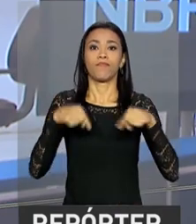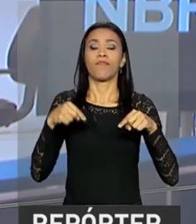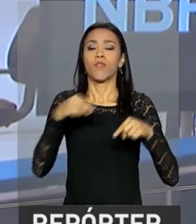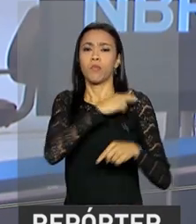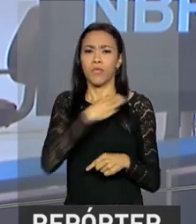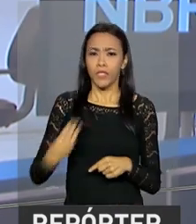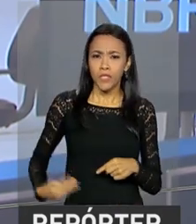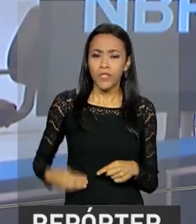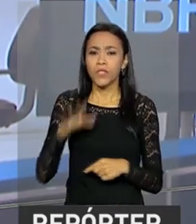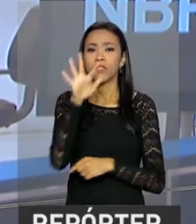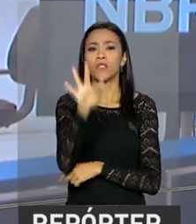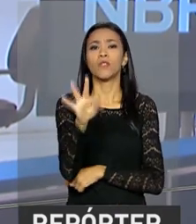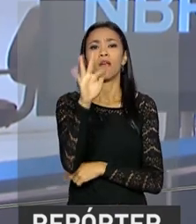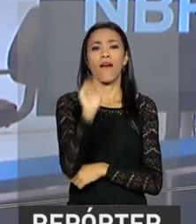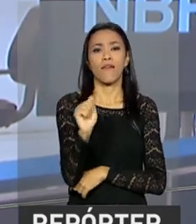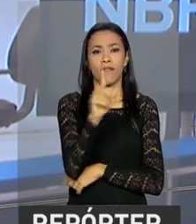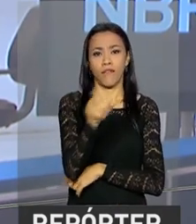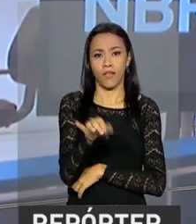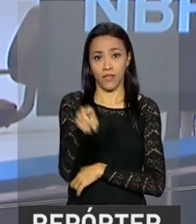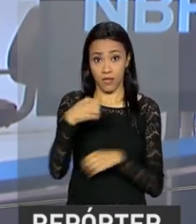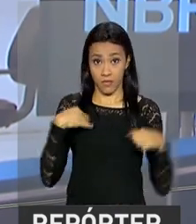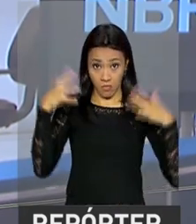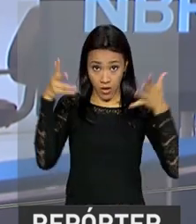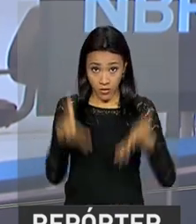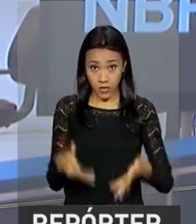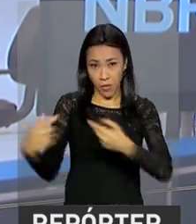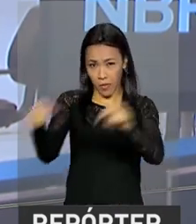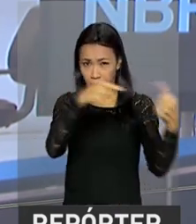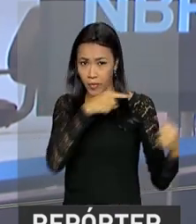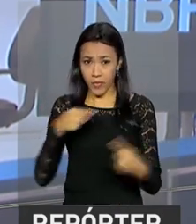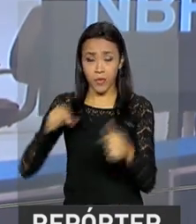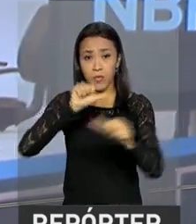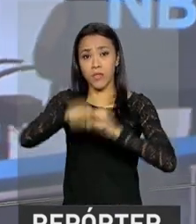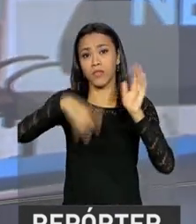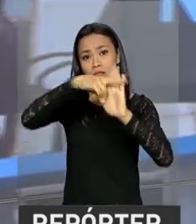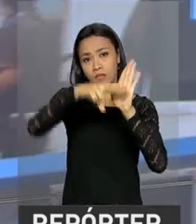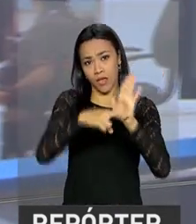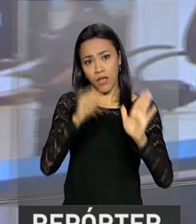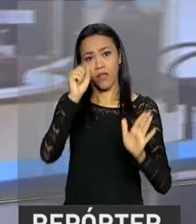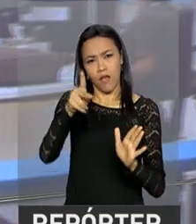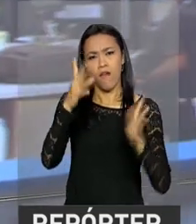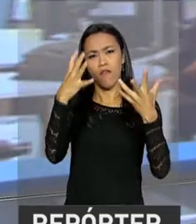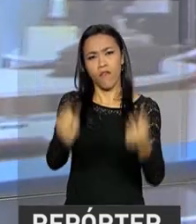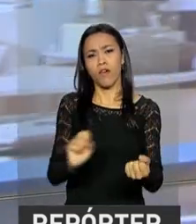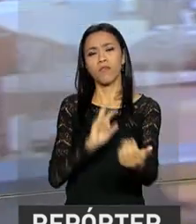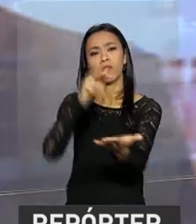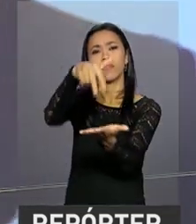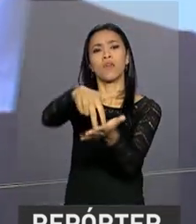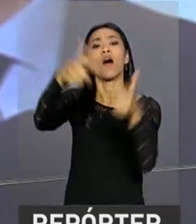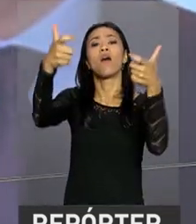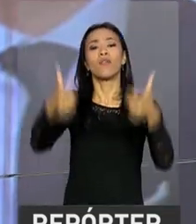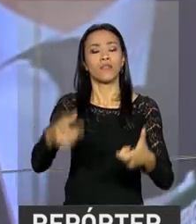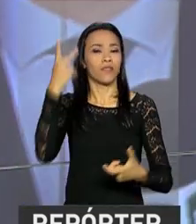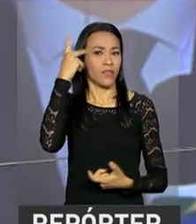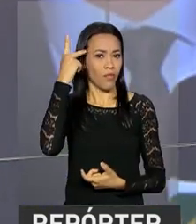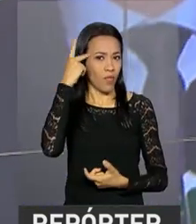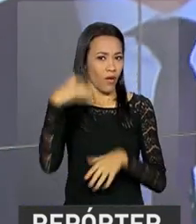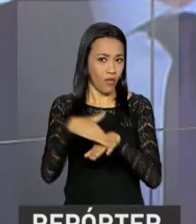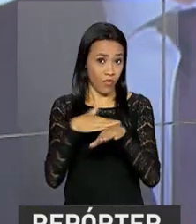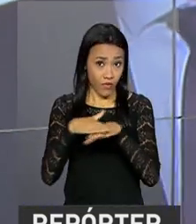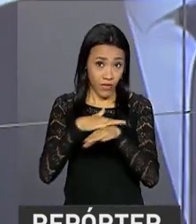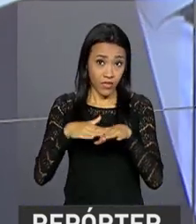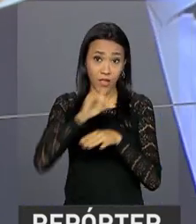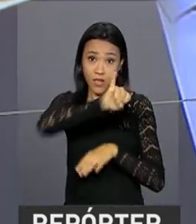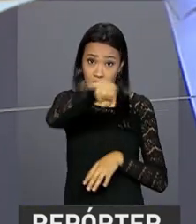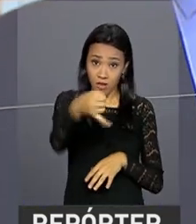merelles participa de um debate sobre a reforma da Previdência em São Paulo e é para lá que a gente vai agora agora conversar com o repórter